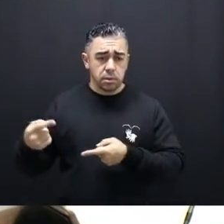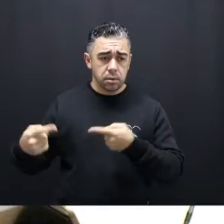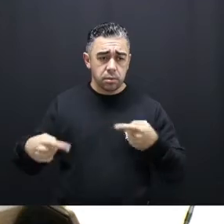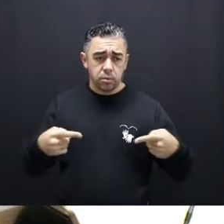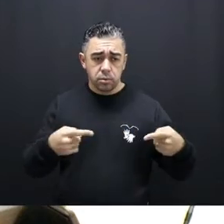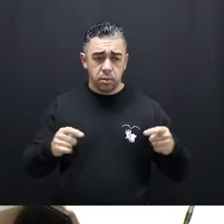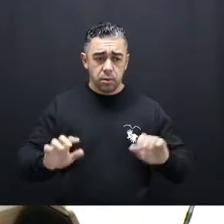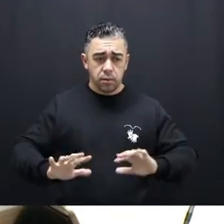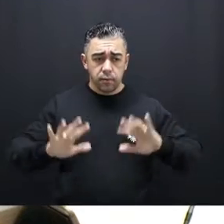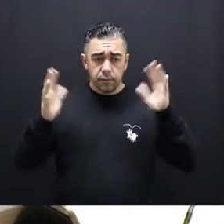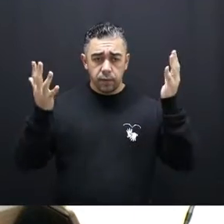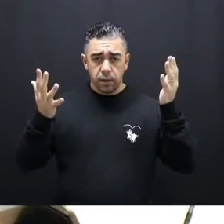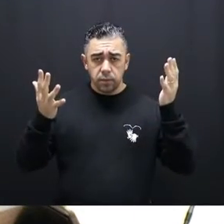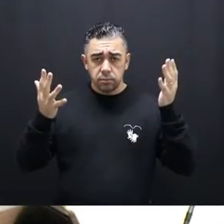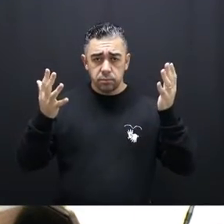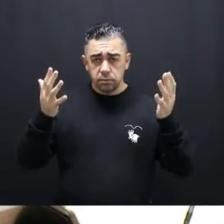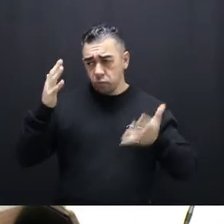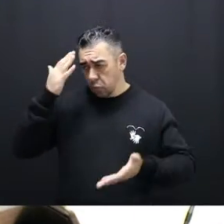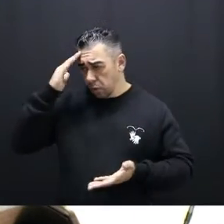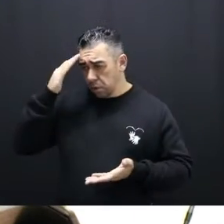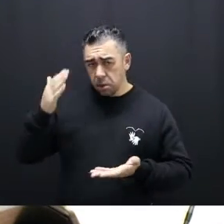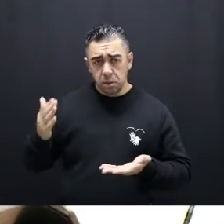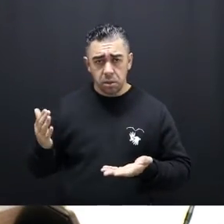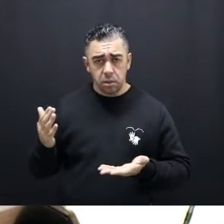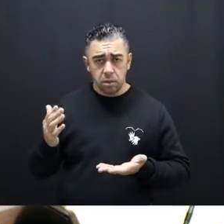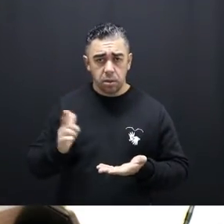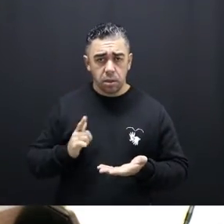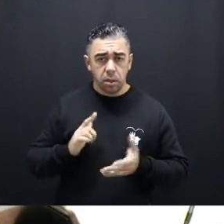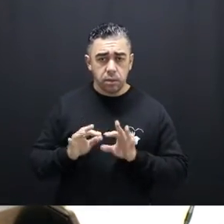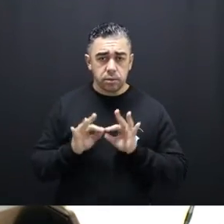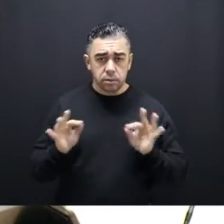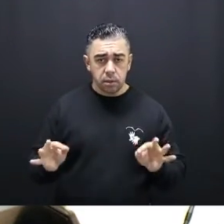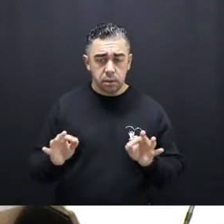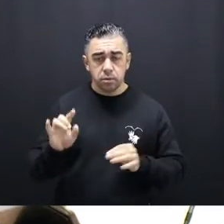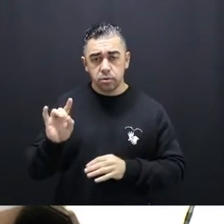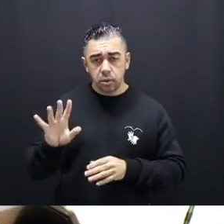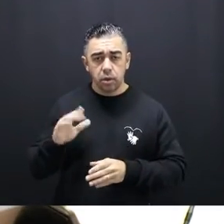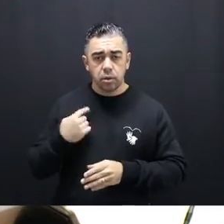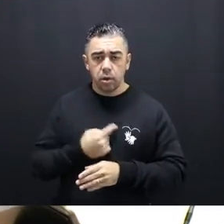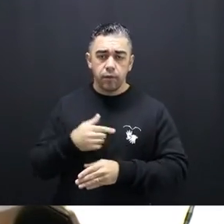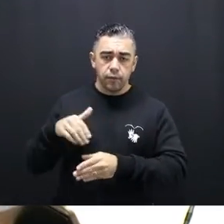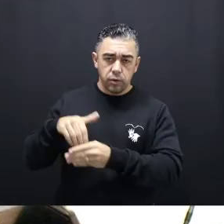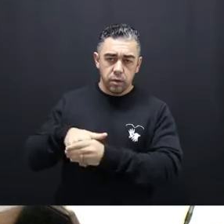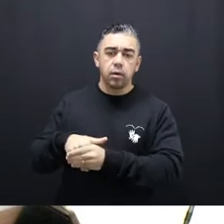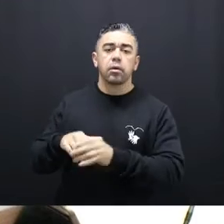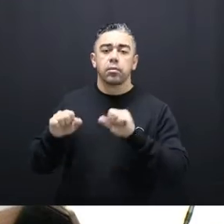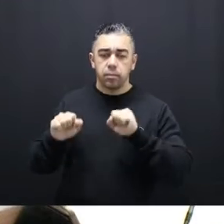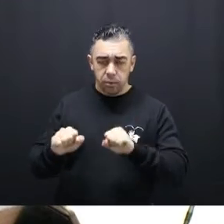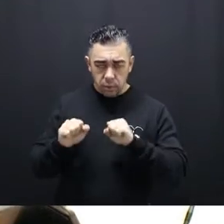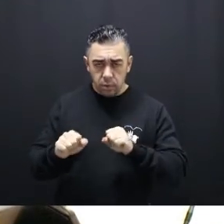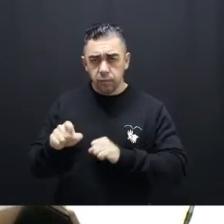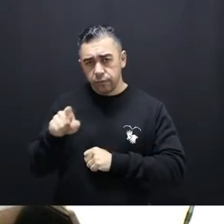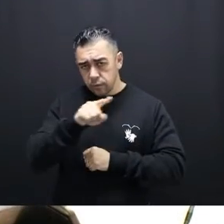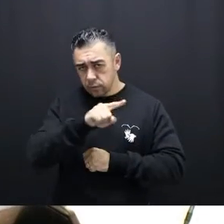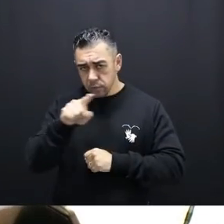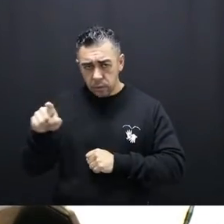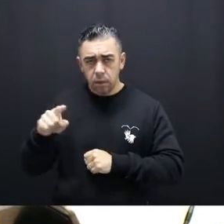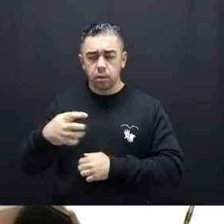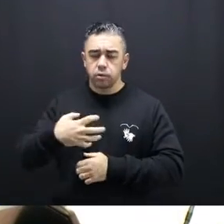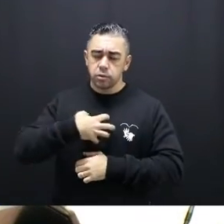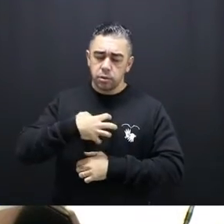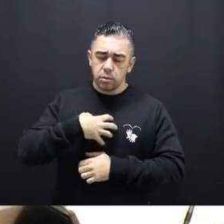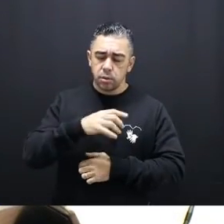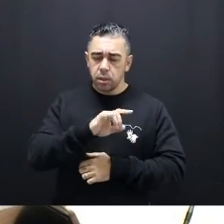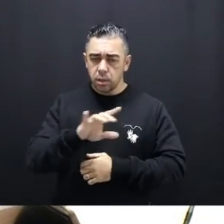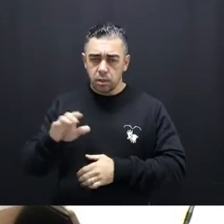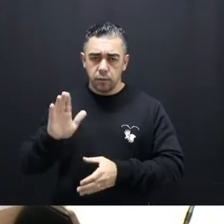de uma festa não consegui entender mas tô tão simples é só nós voltar mas pode votar de acordo com o que vocês querem votar aquele você